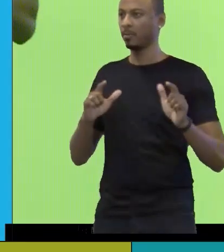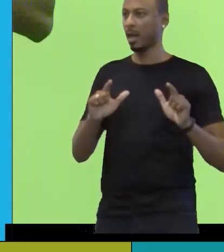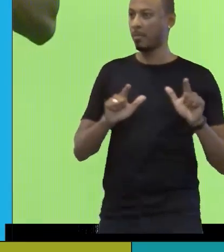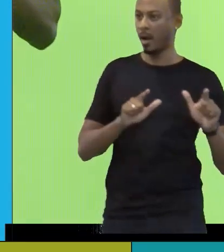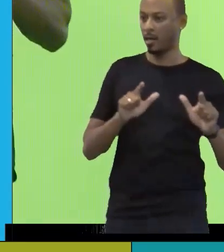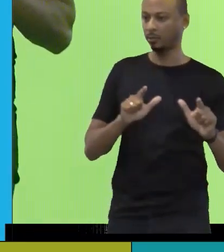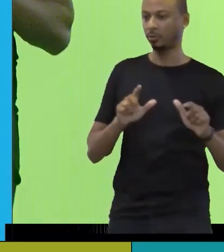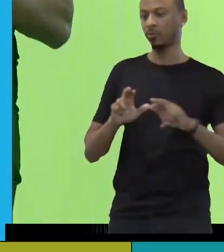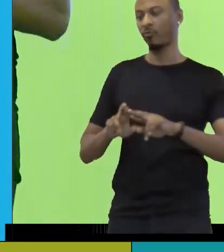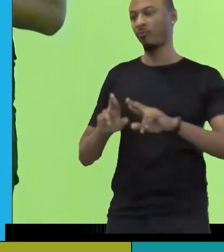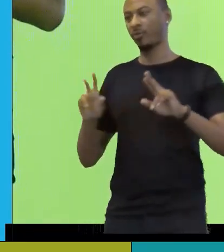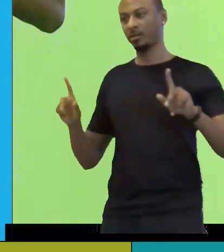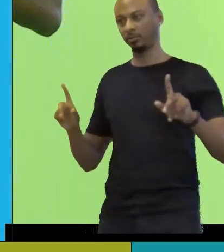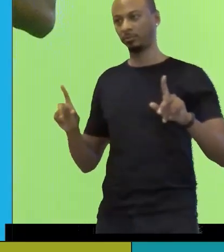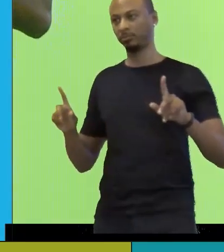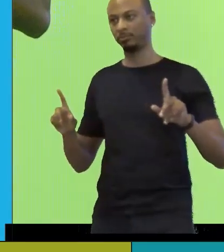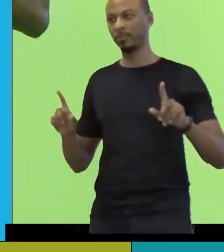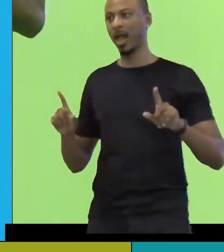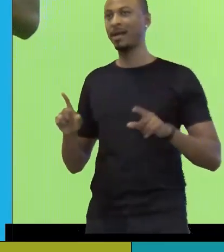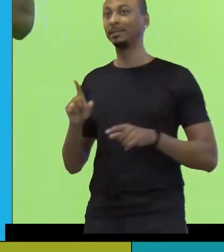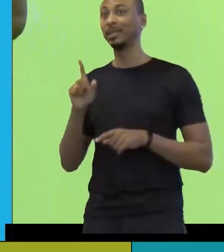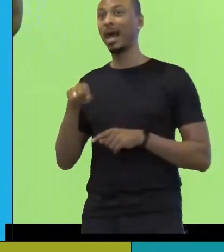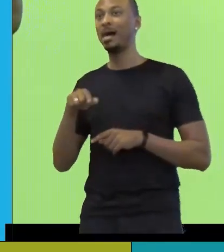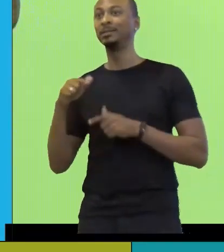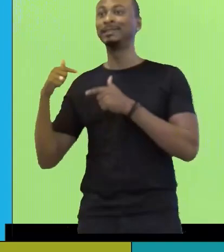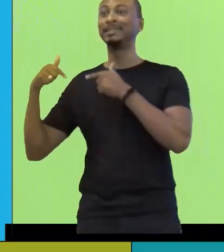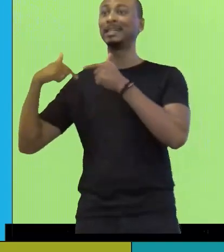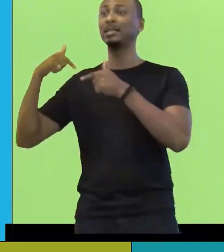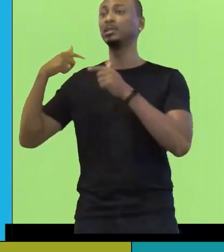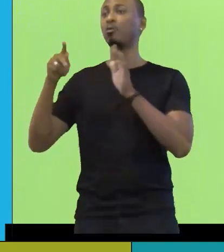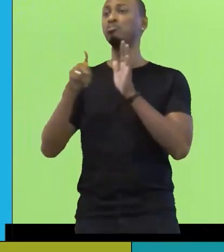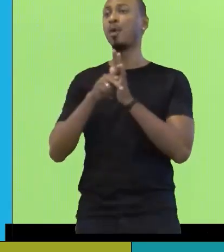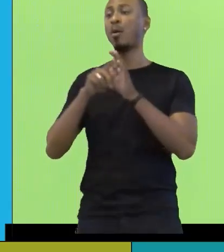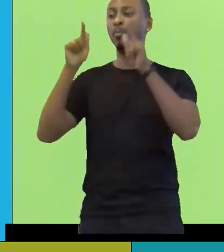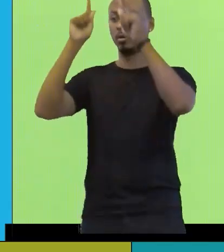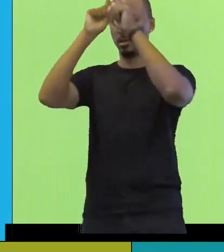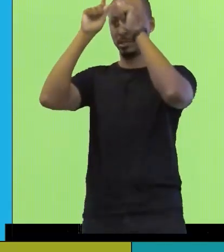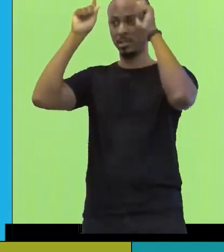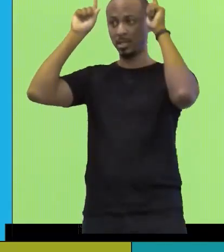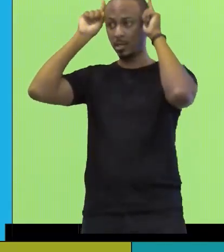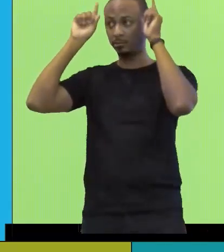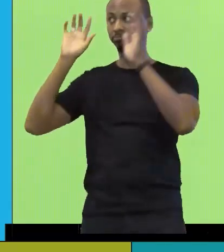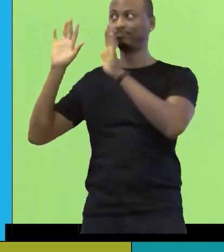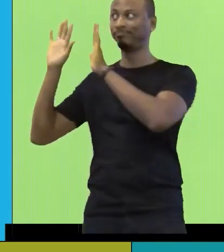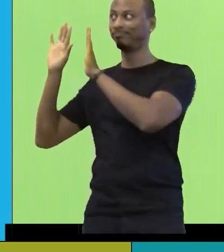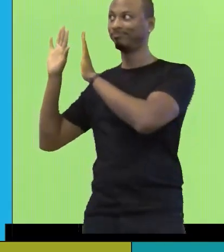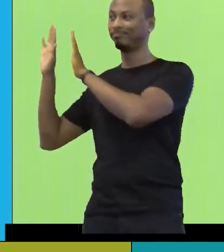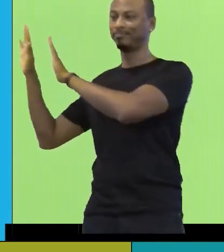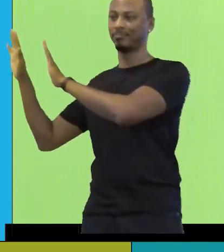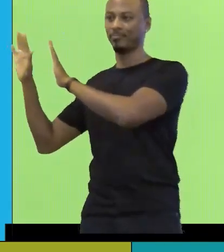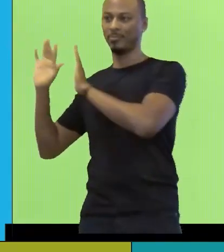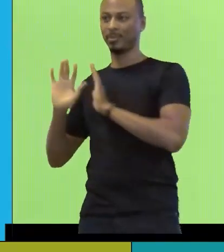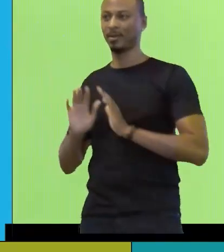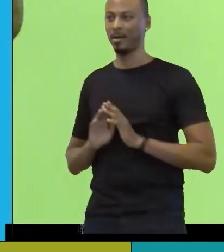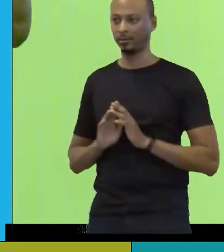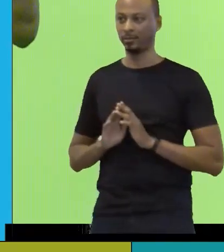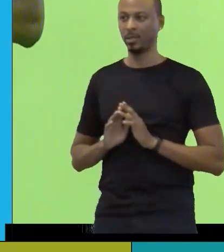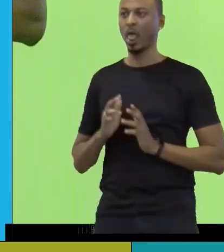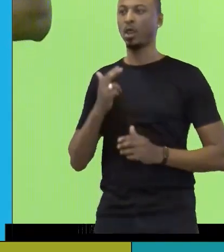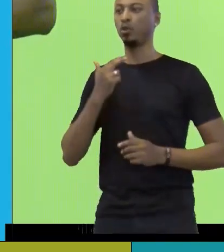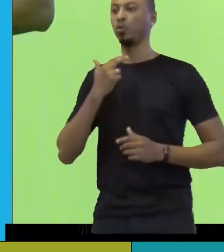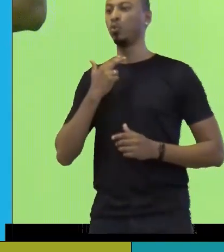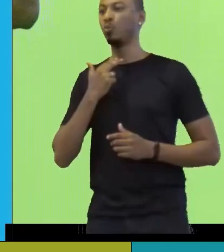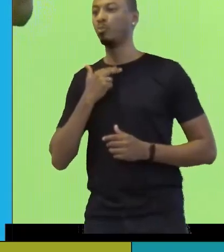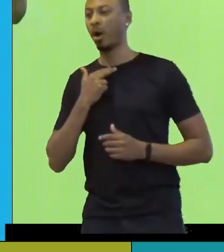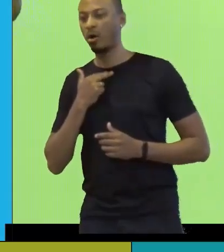não poderia ser mantida. Você não pode querer ser na vida pública o que você é na